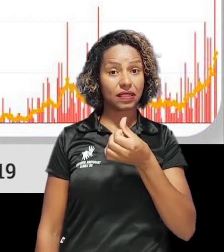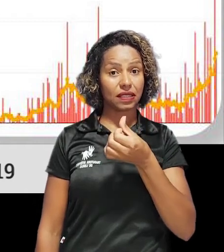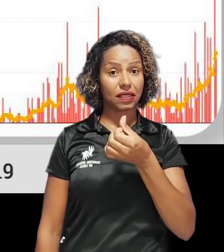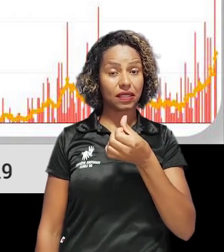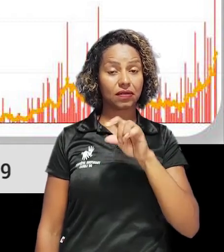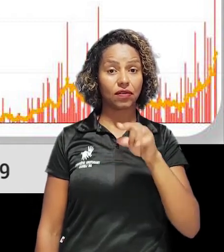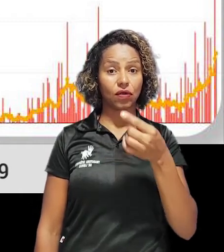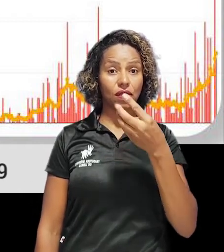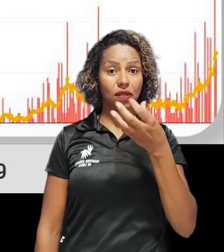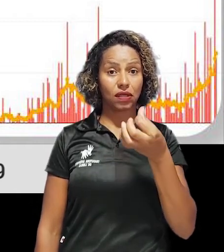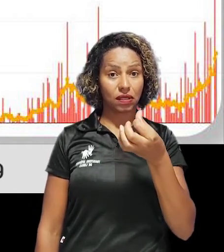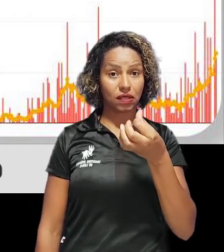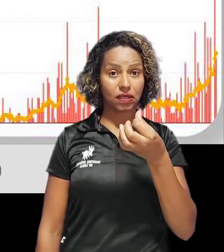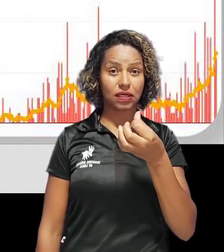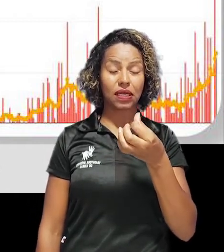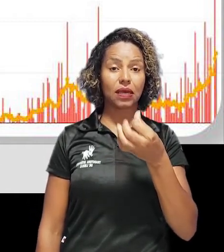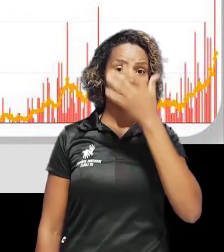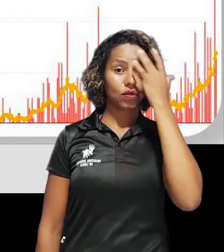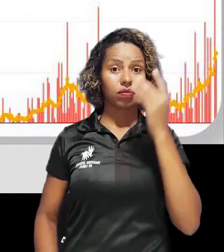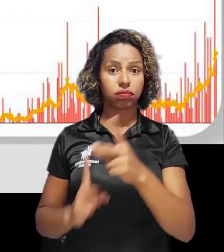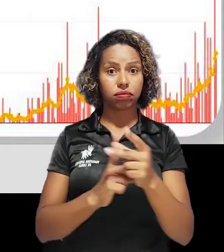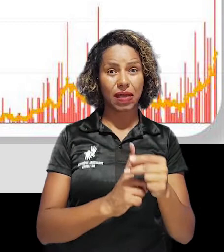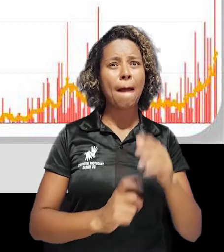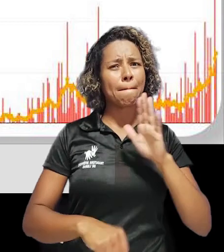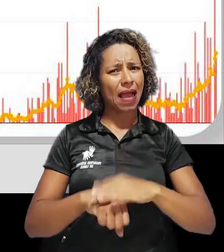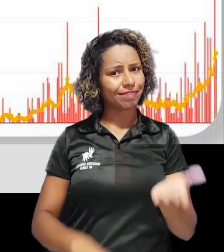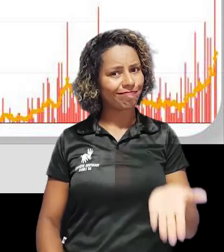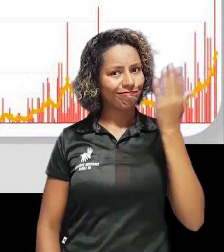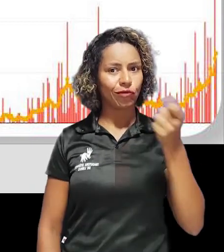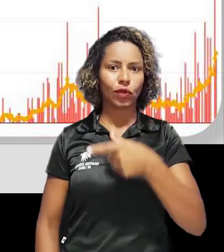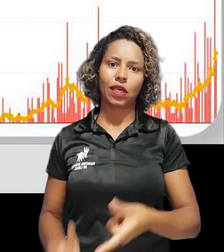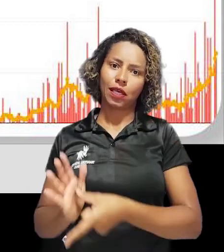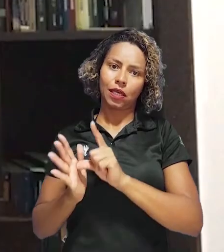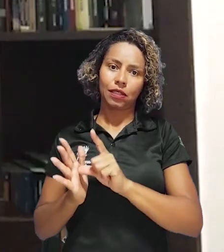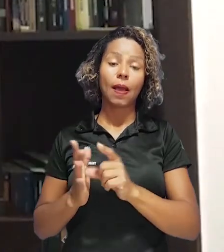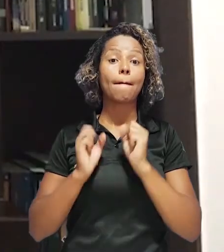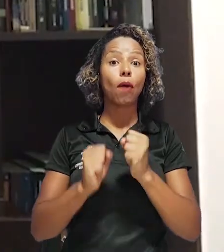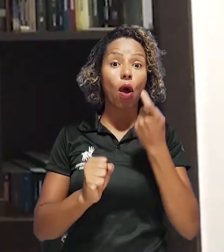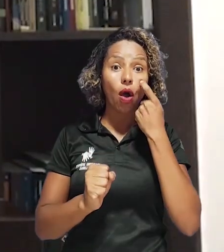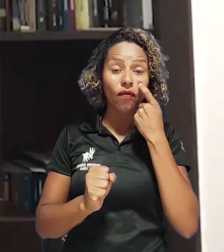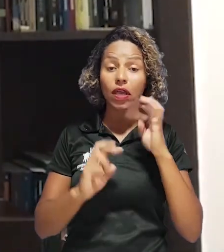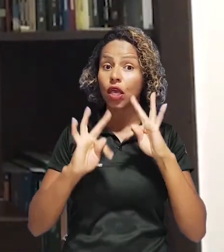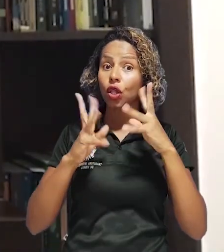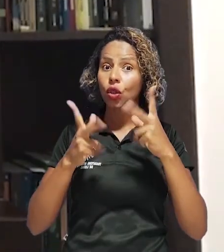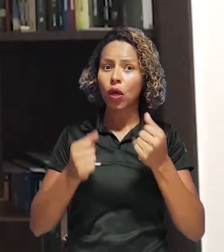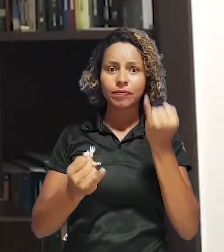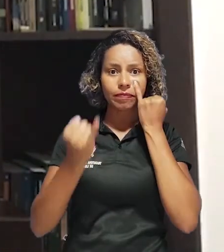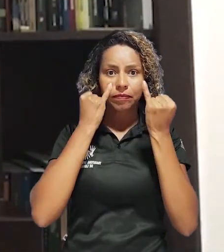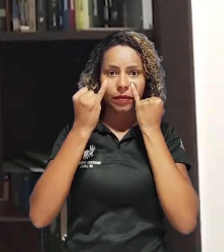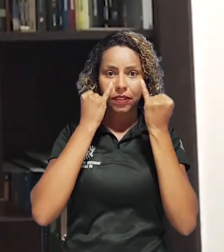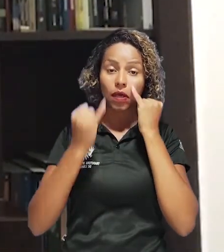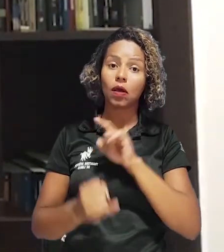média móvel de 136,1 novos casos muito acima dos níveis registrados no passado você pode conferir o boletim na